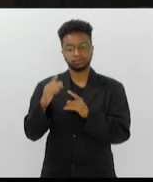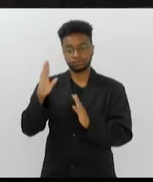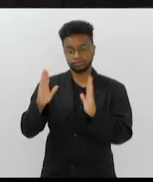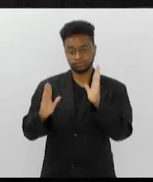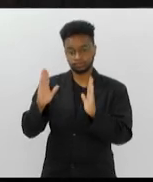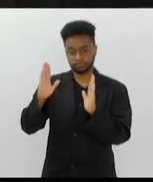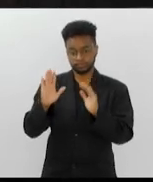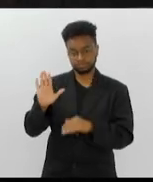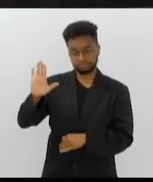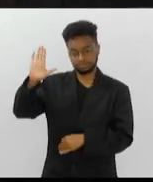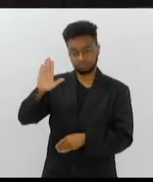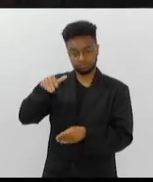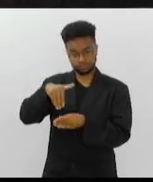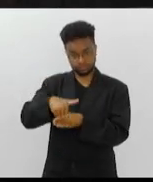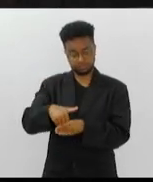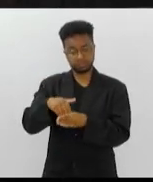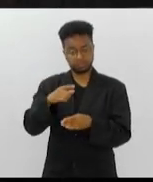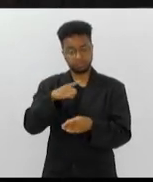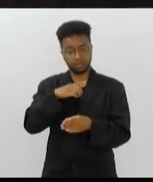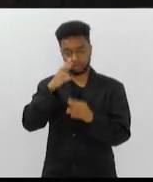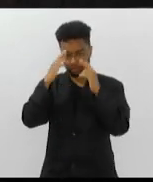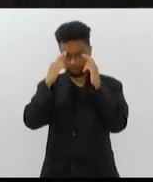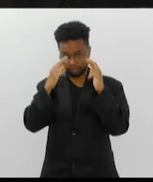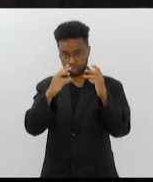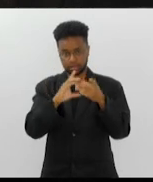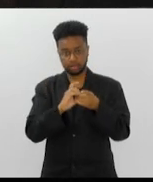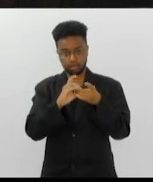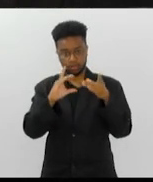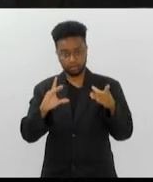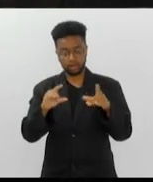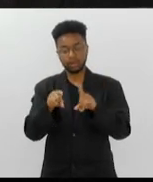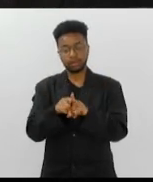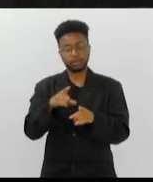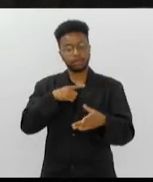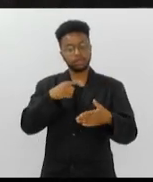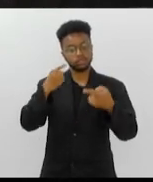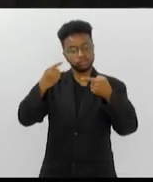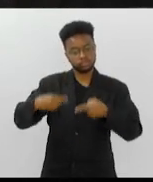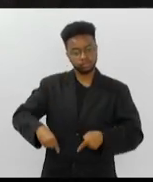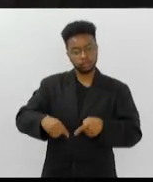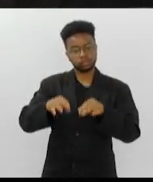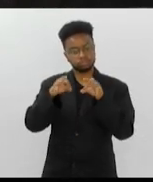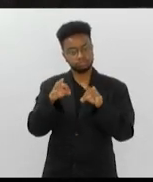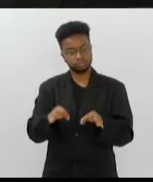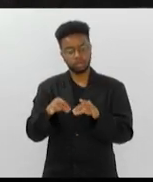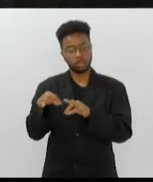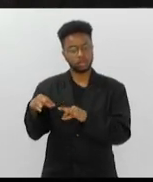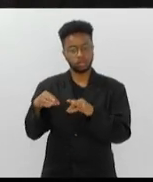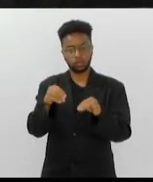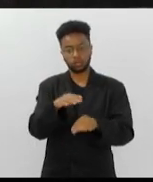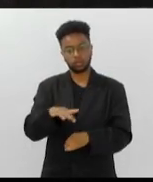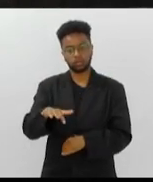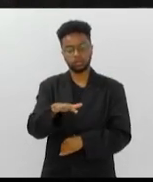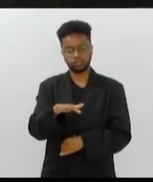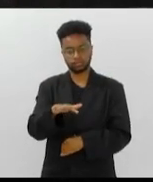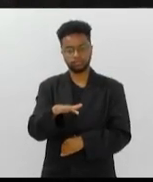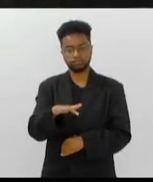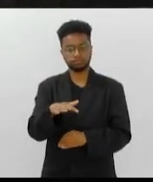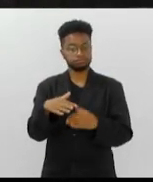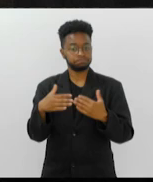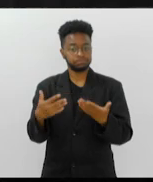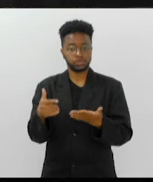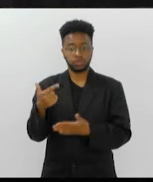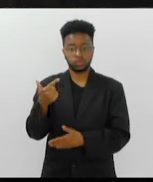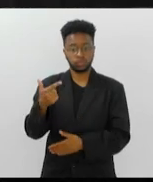eleitoral democrático, tivemos uma disputa legítima em todos os segmentos, não